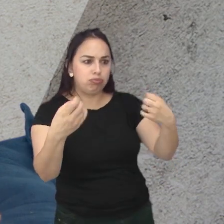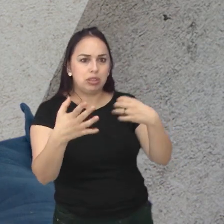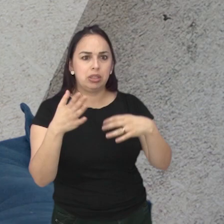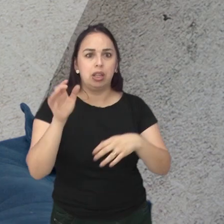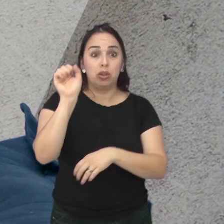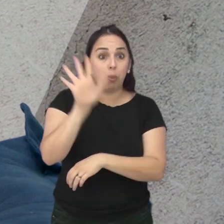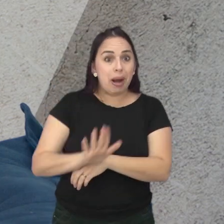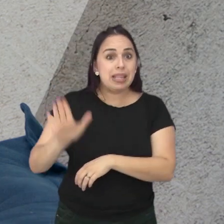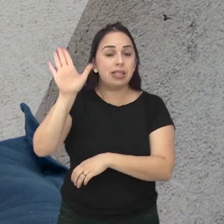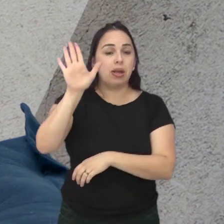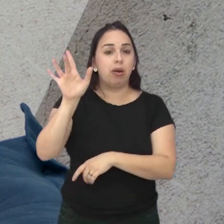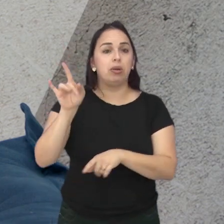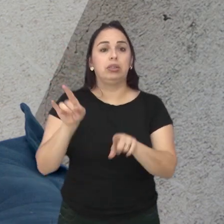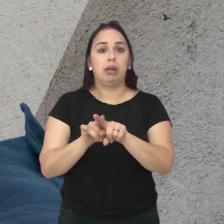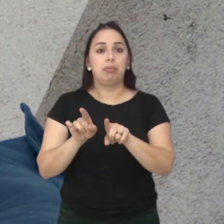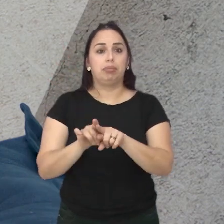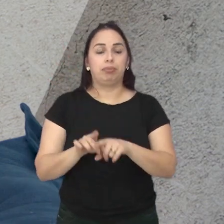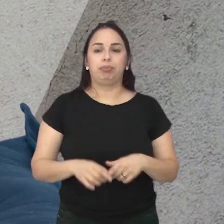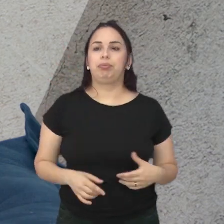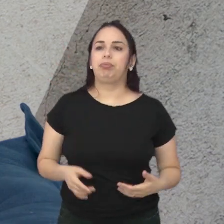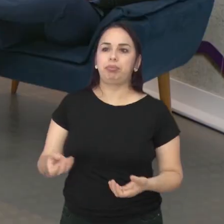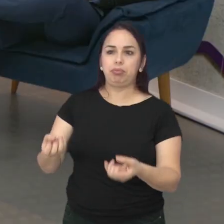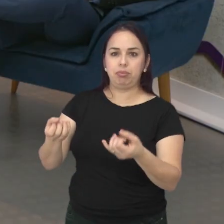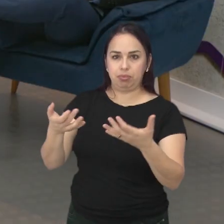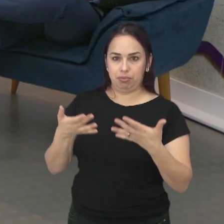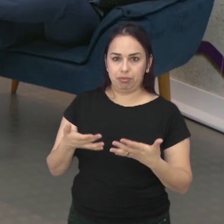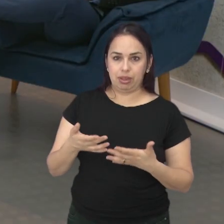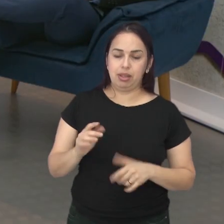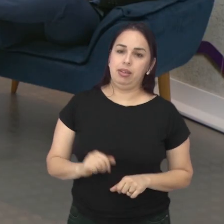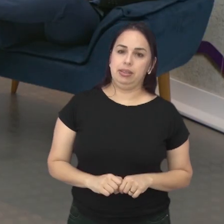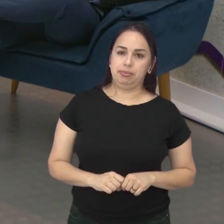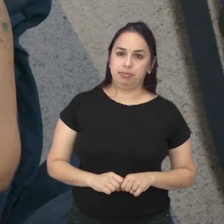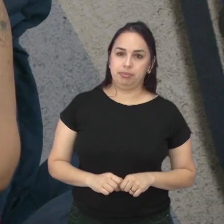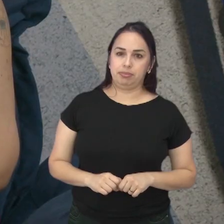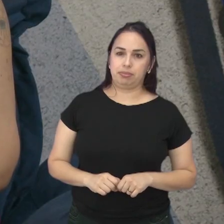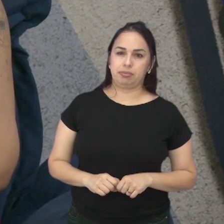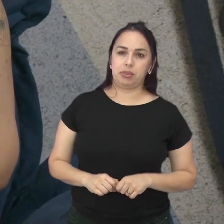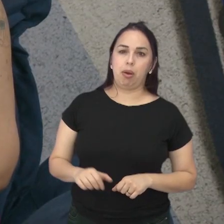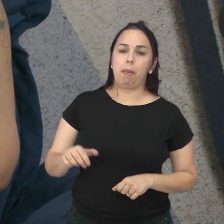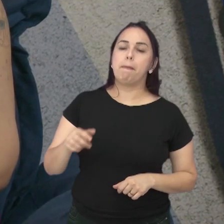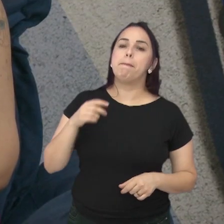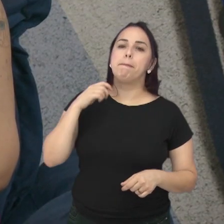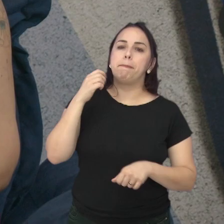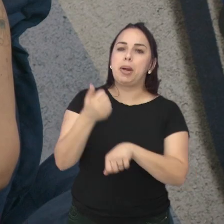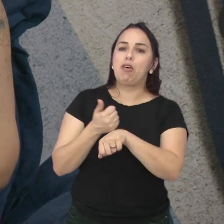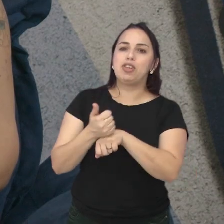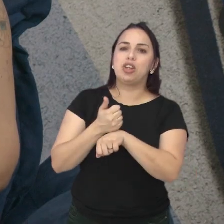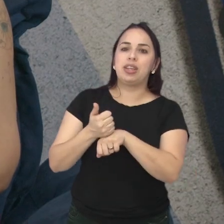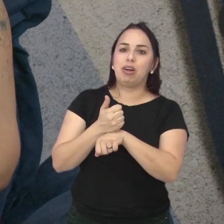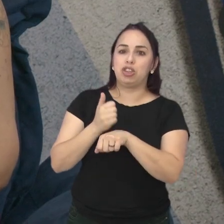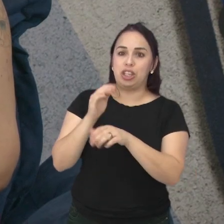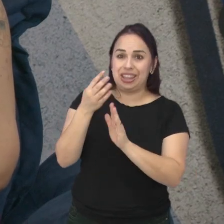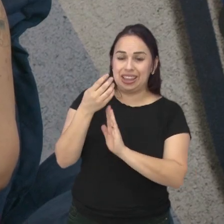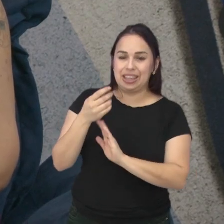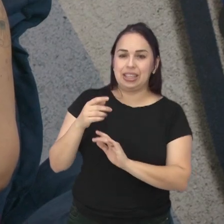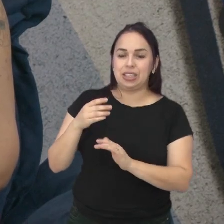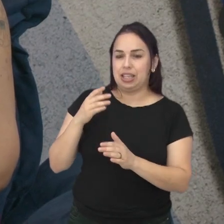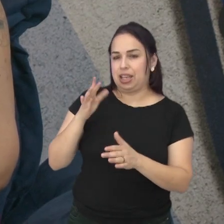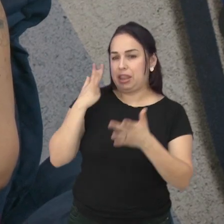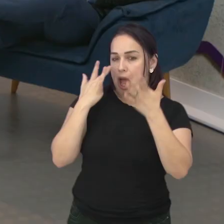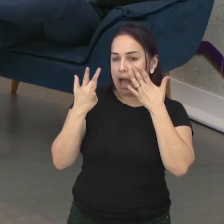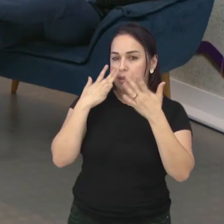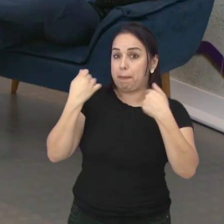Brasil inteiro e também de fora, assim. É como você tinha dito, né? Esse profissional da área de teatro, ele não para de estudar, é